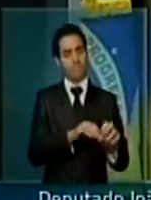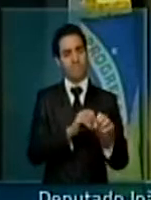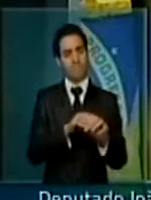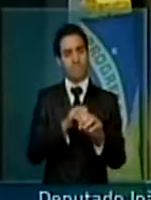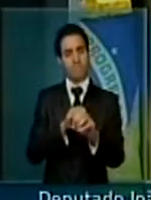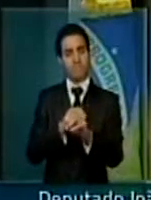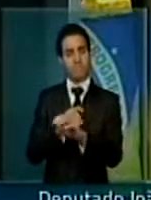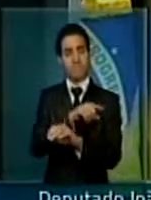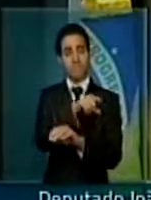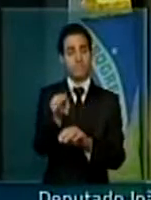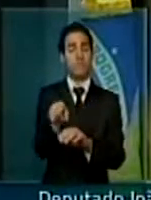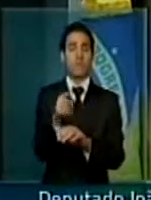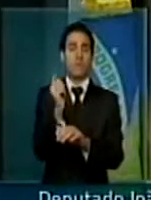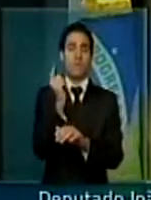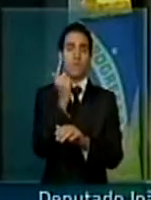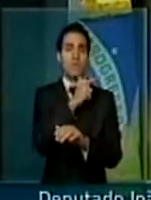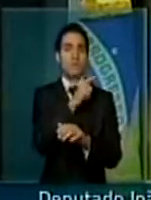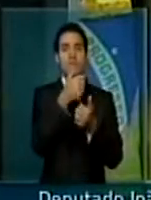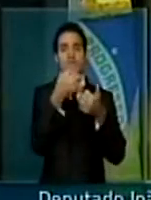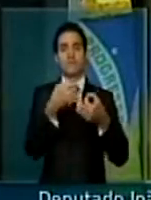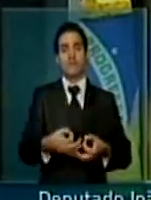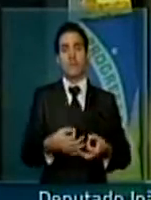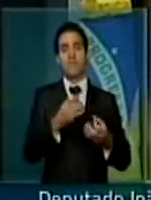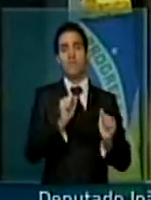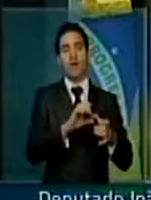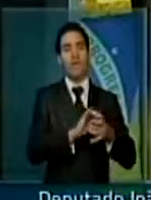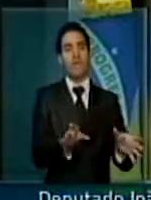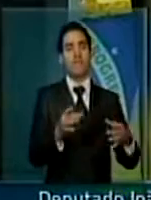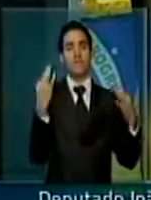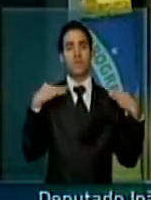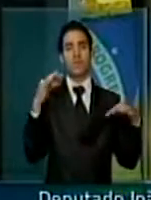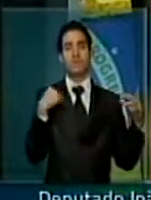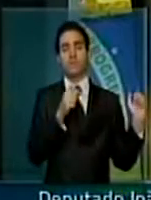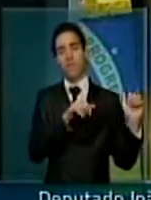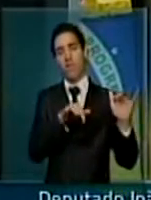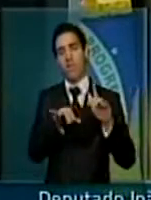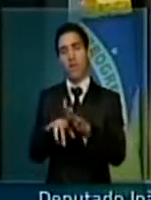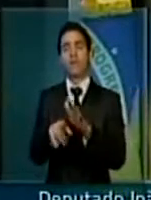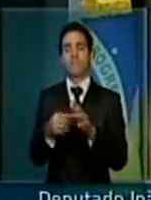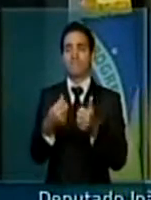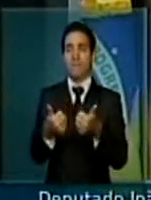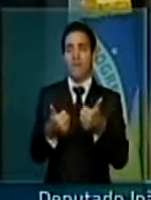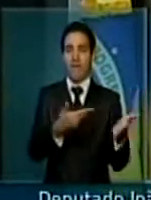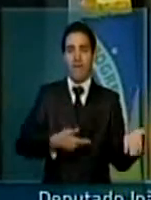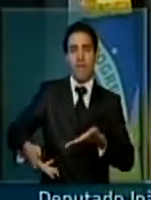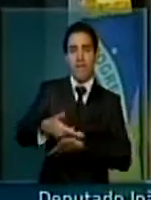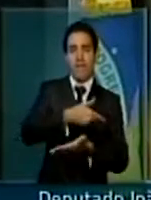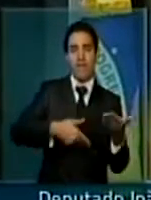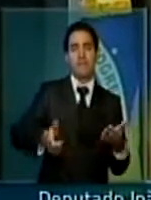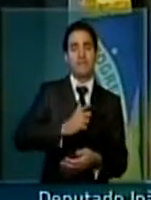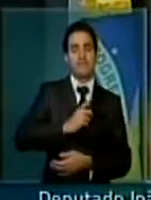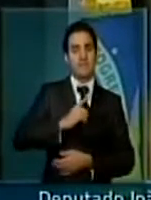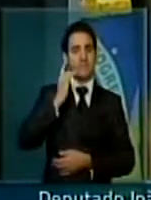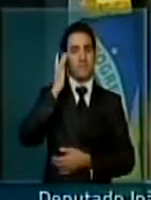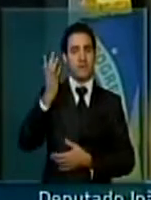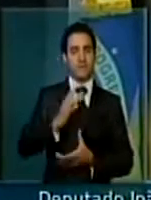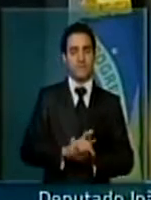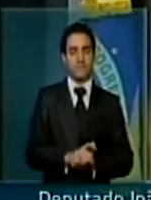formação para receber em nossa cidade melhor os turistas. E finalizo, senhor